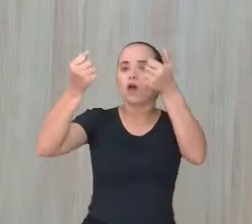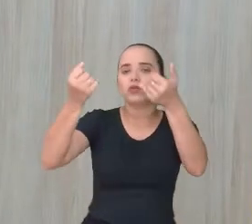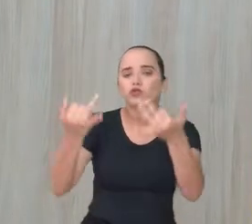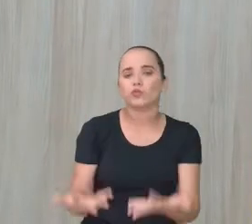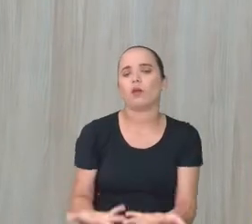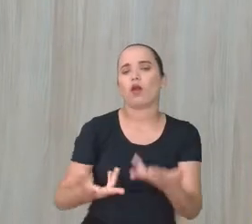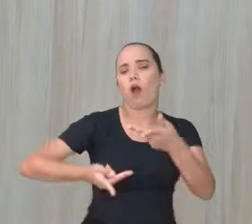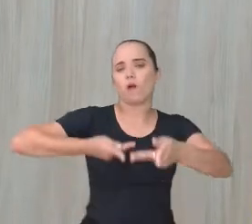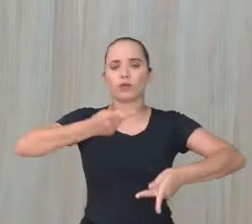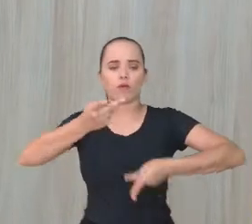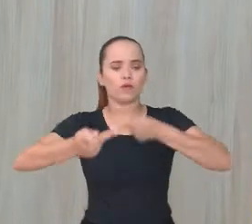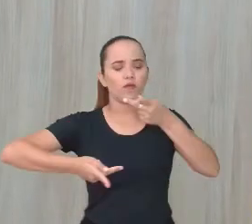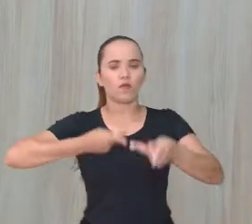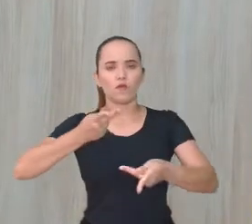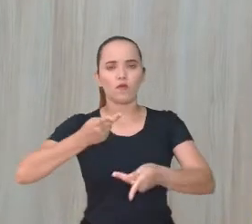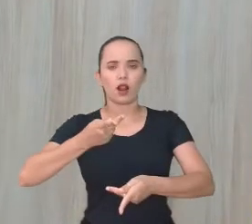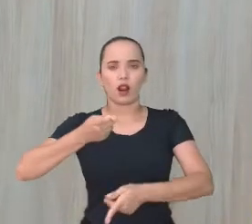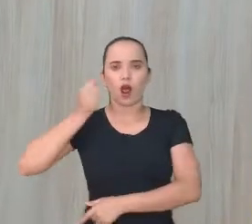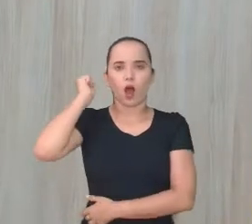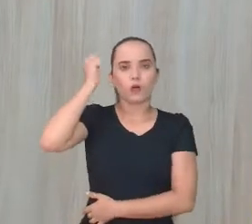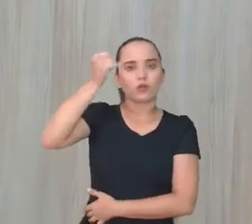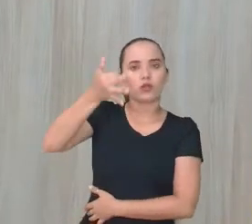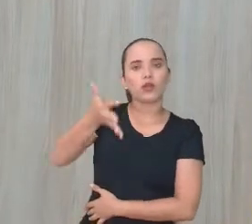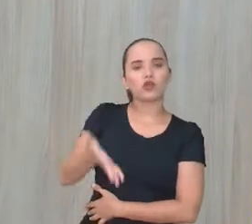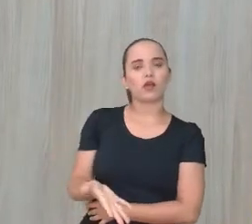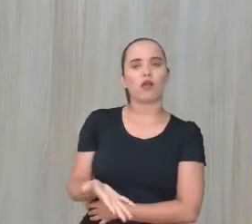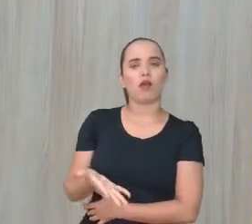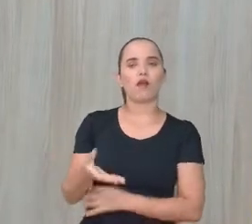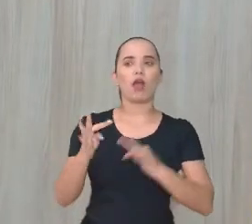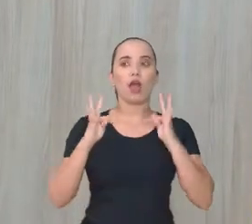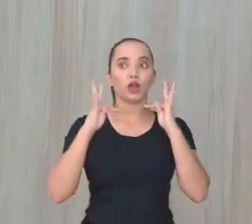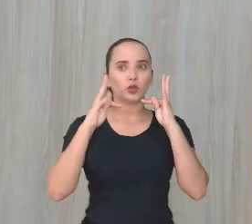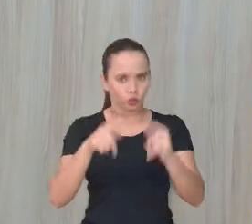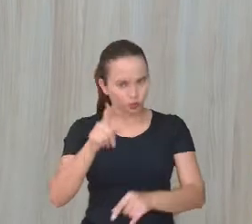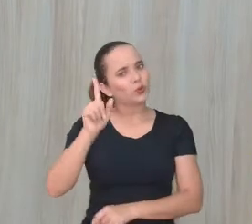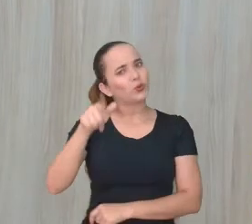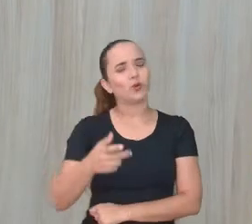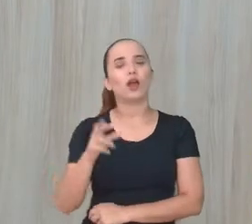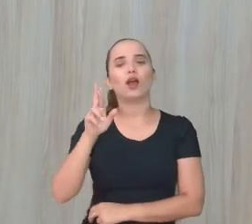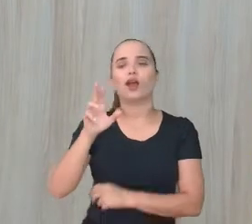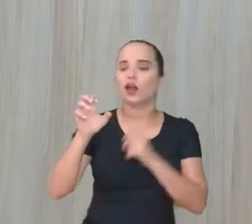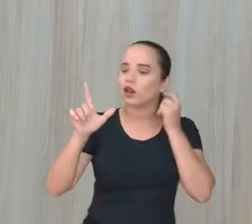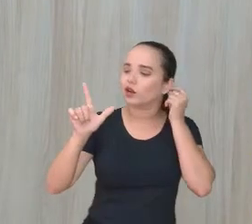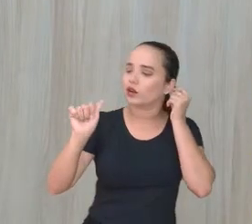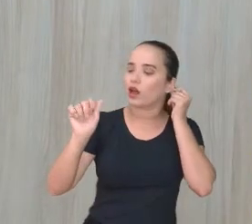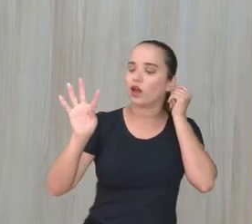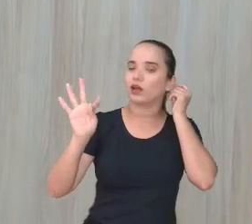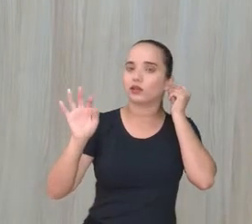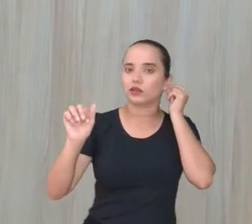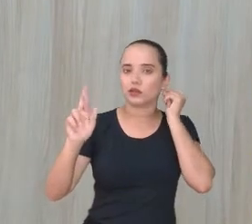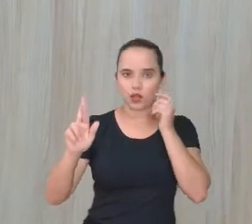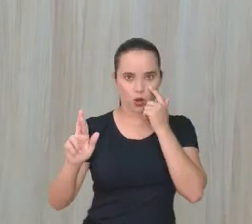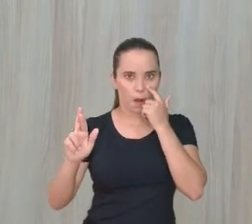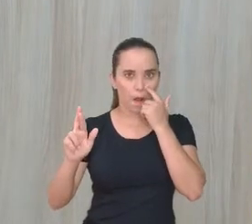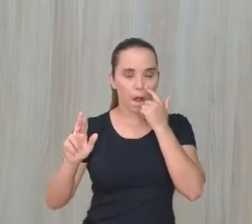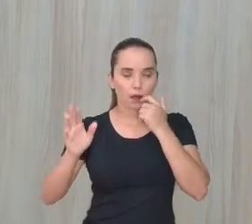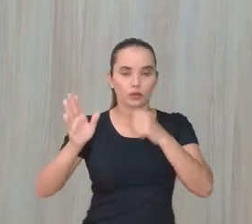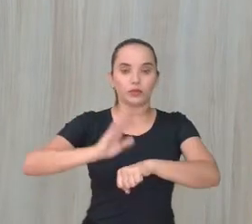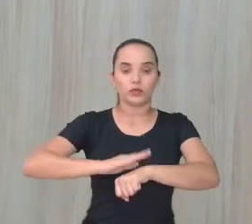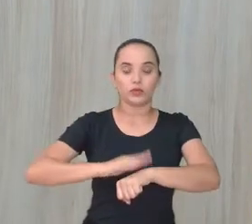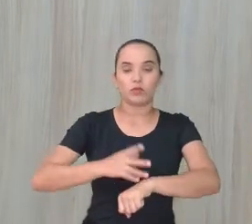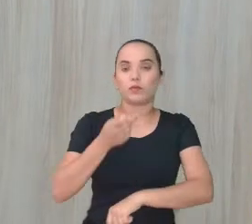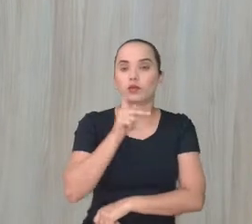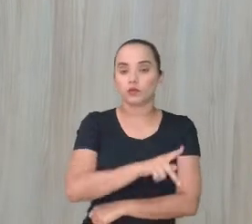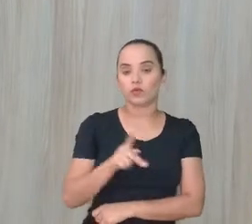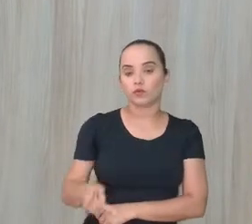no, narrar, descrever. Tudo isso é relatar. Ao dizer que o professor Tanque